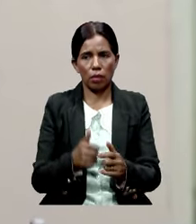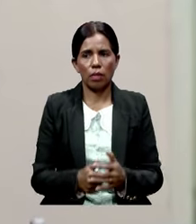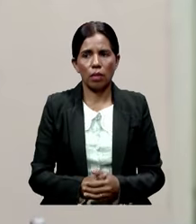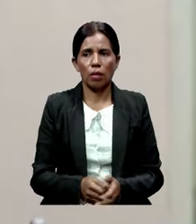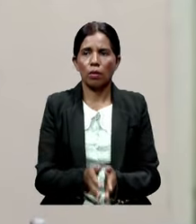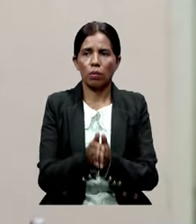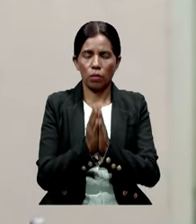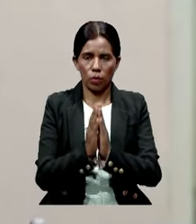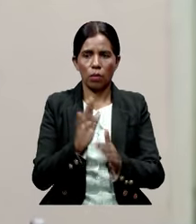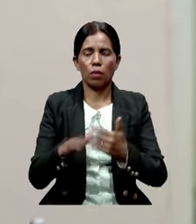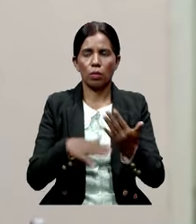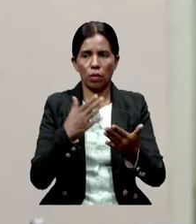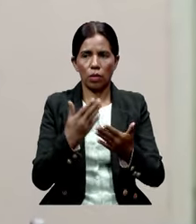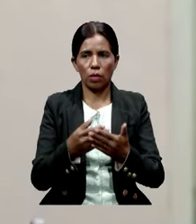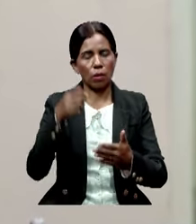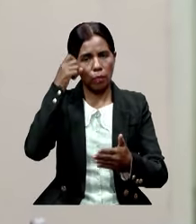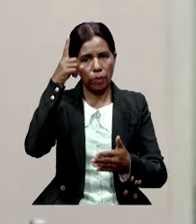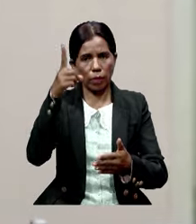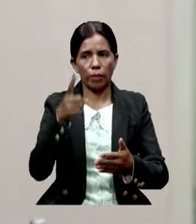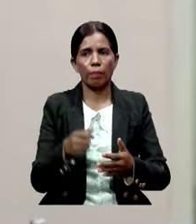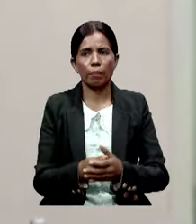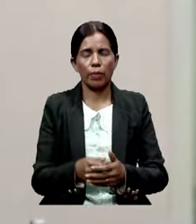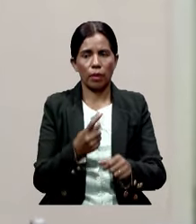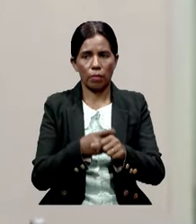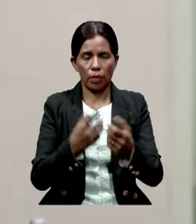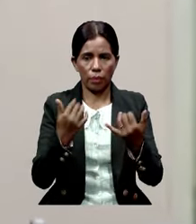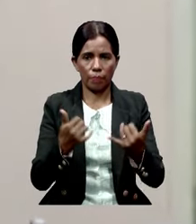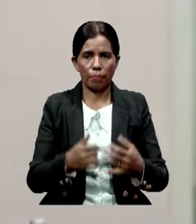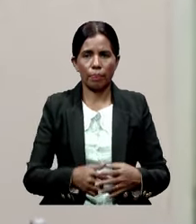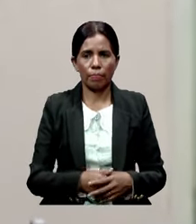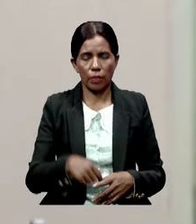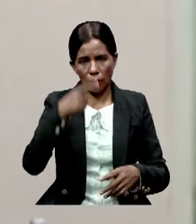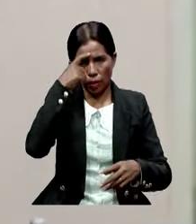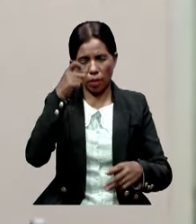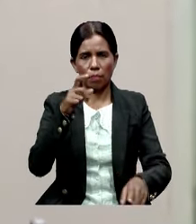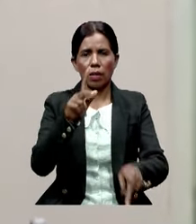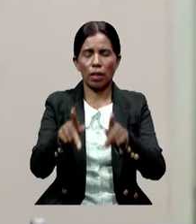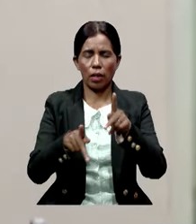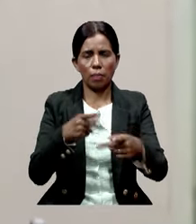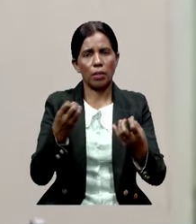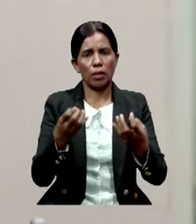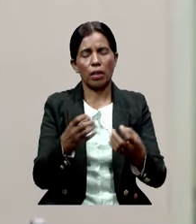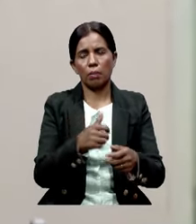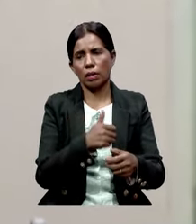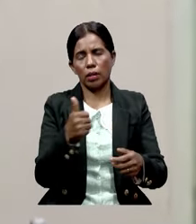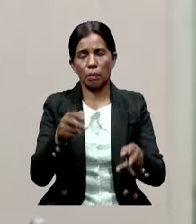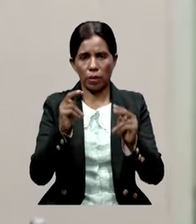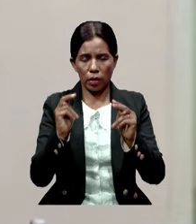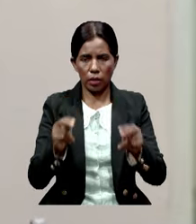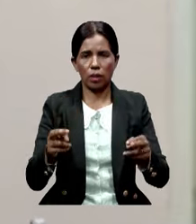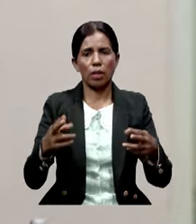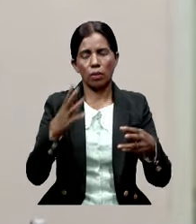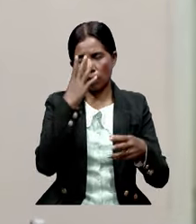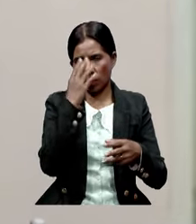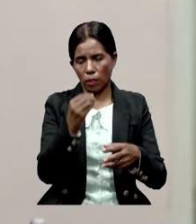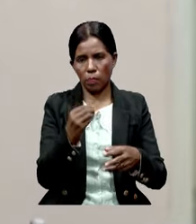suba hoto para tu compreende a situação idane também é uma malo precisa tu descansa né